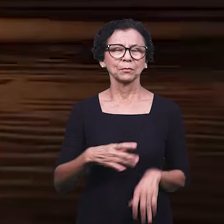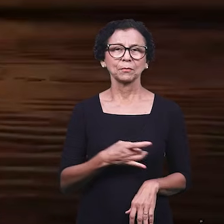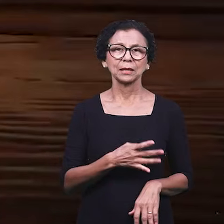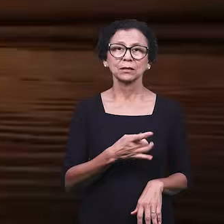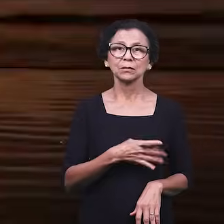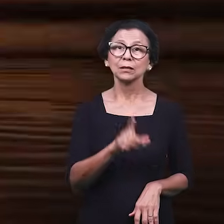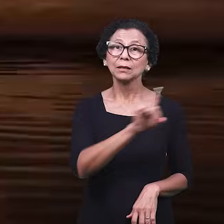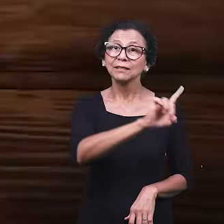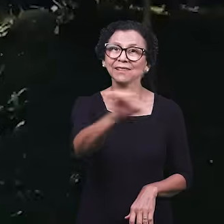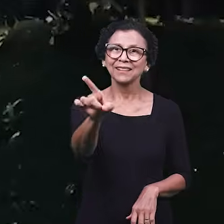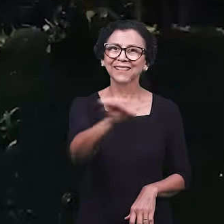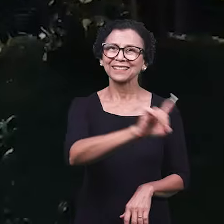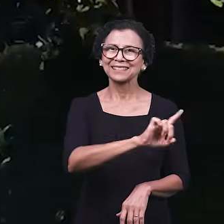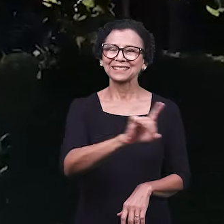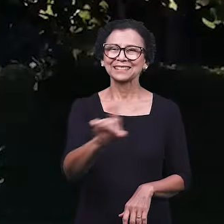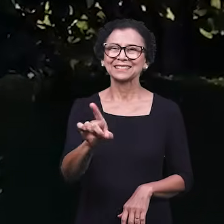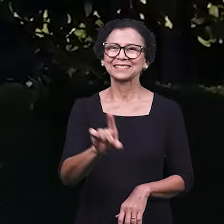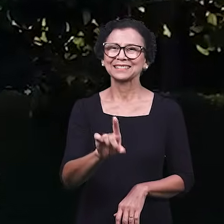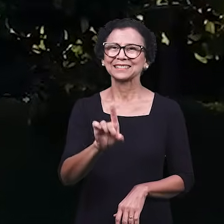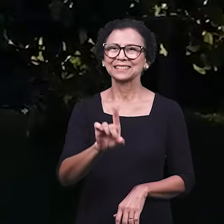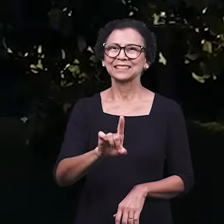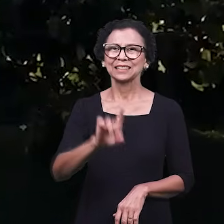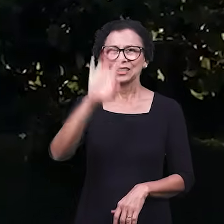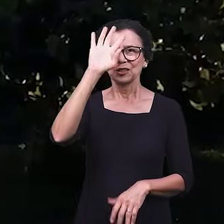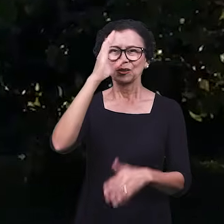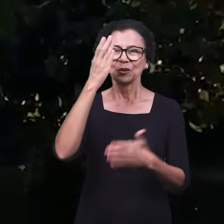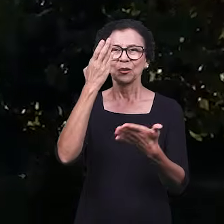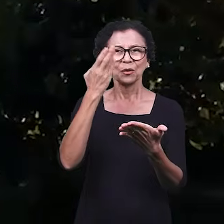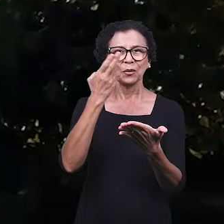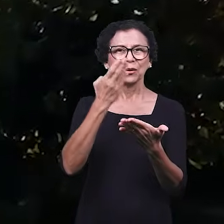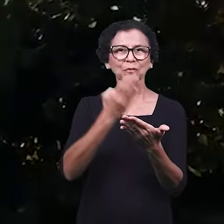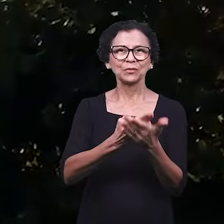infinitas. Não há o que